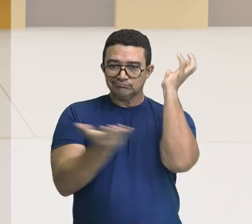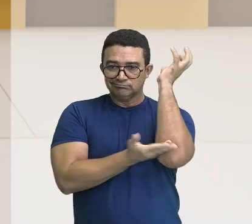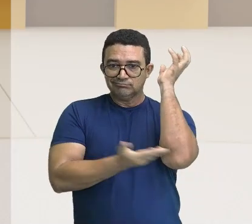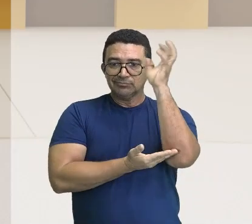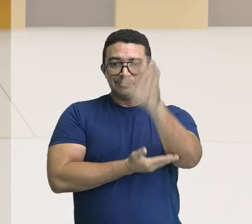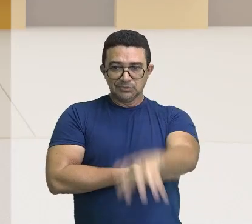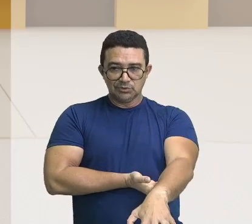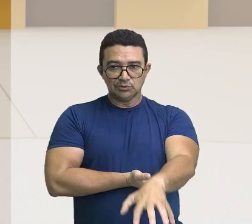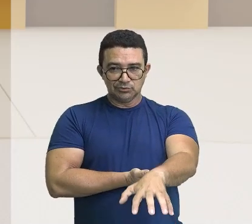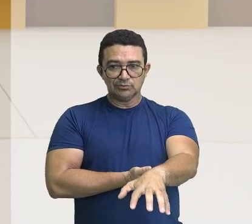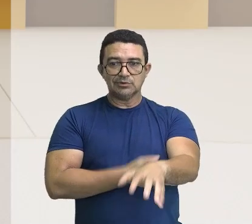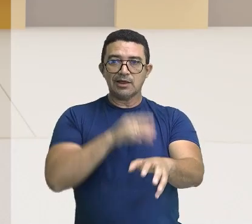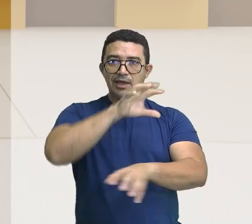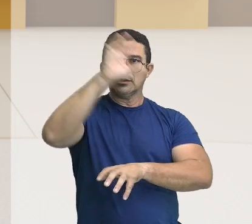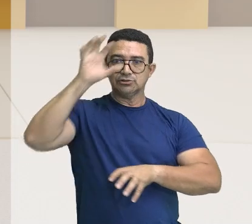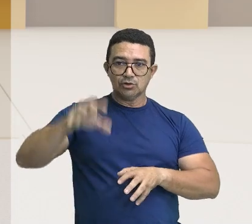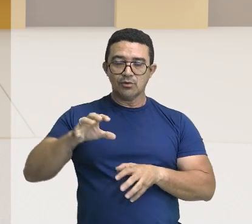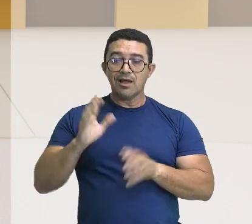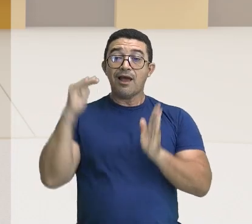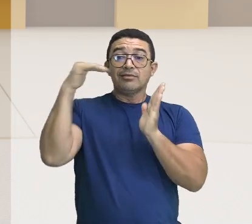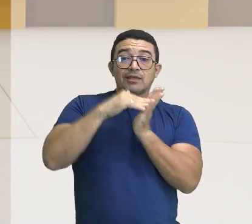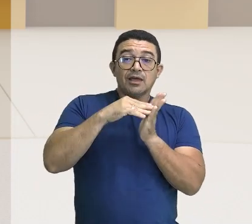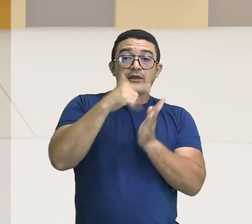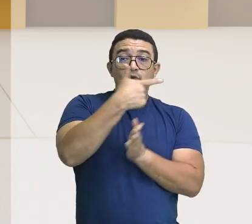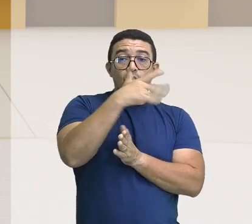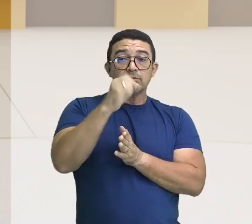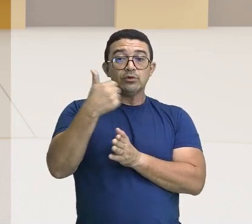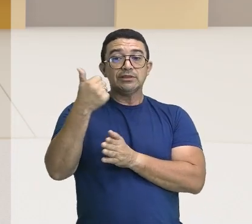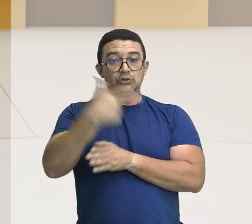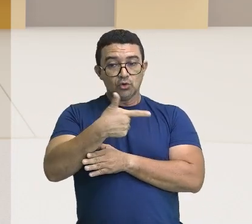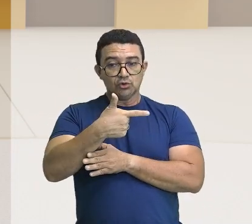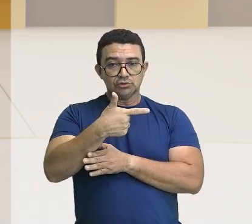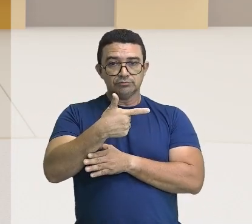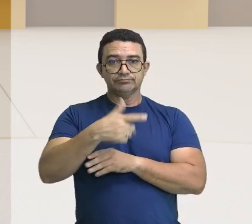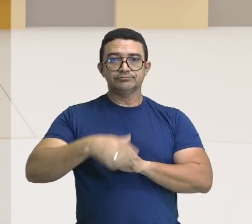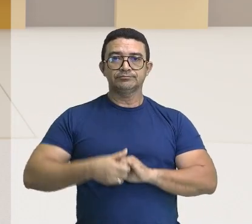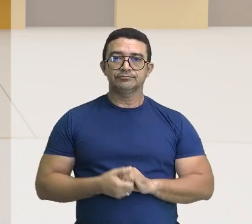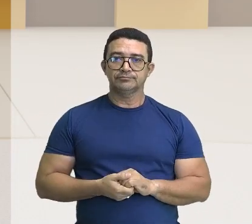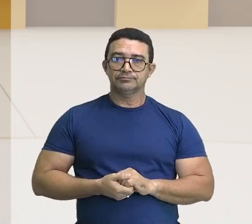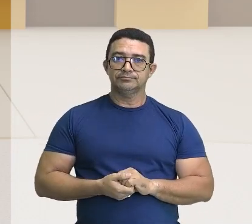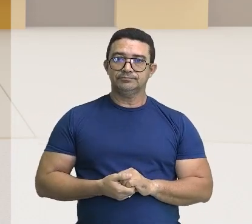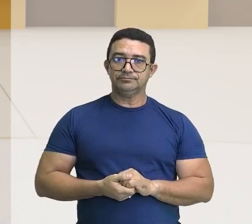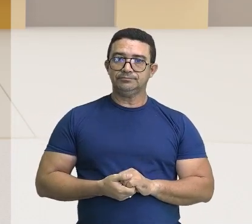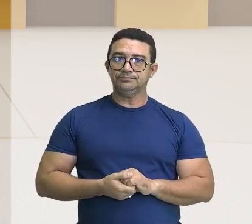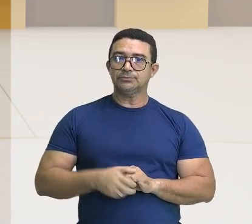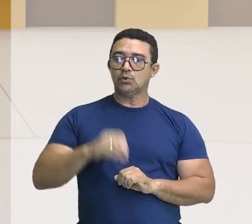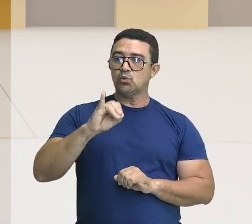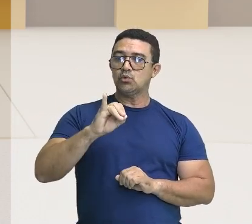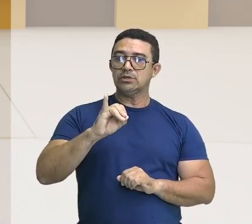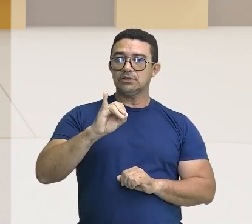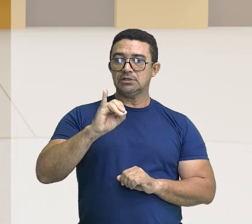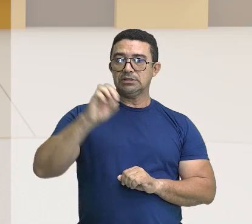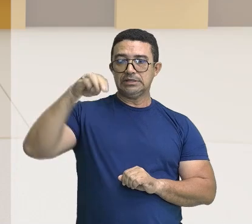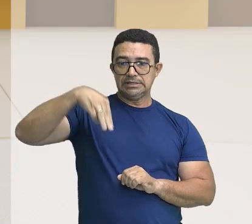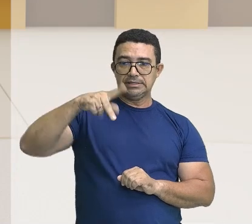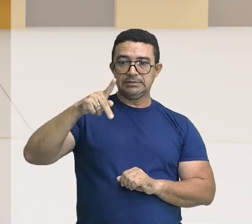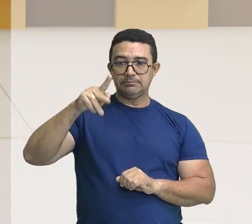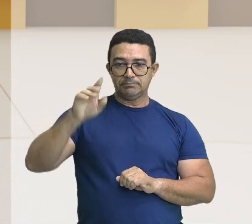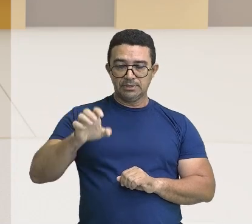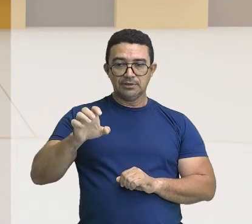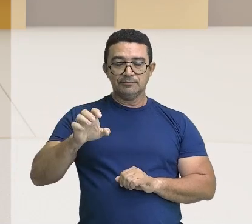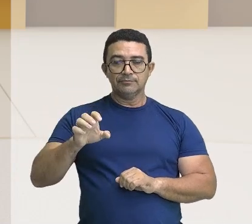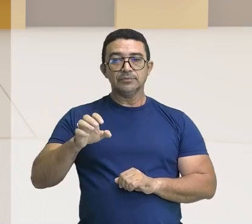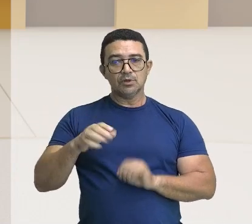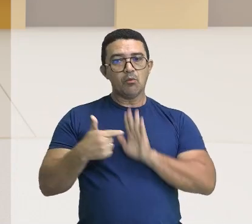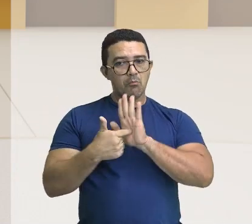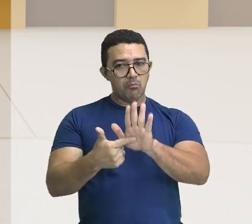Até 2012 isso aconteceu, segundo o Instituto Nacional de Pesquisa, o INPE, né? Pesquisas